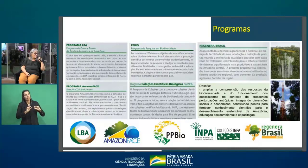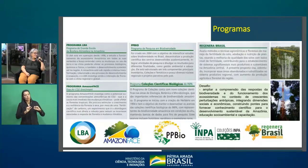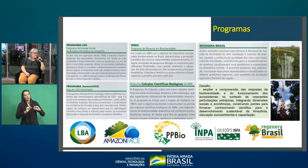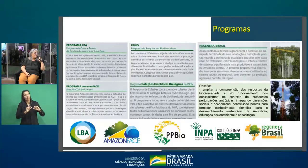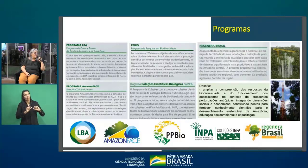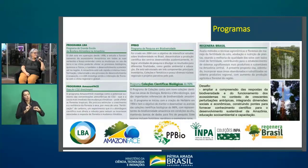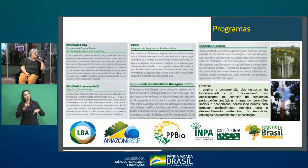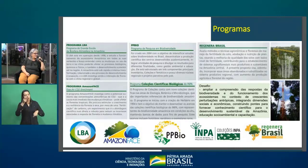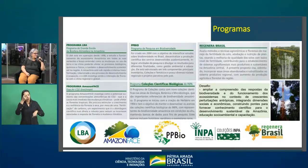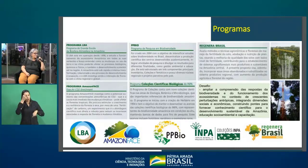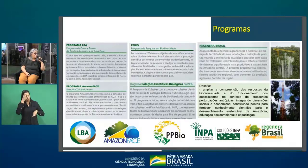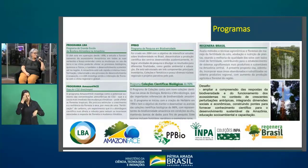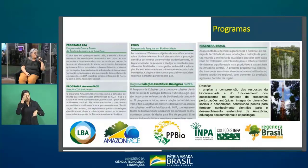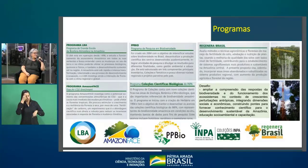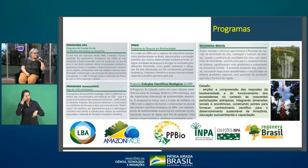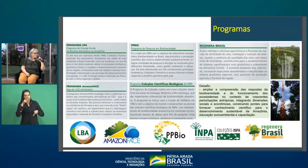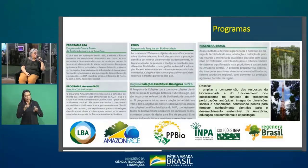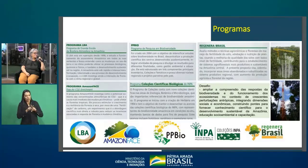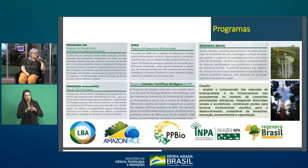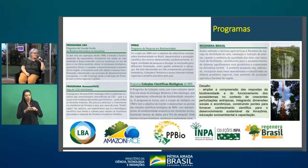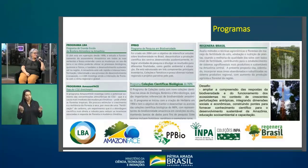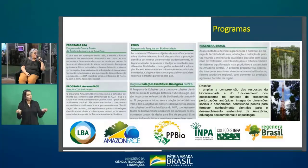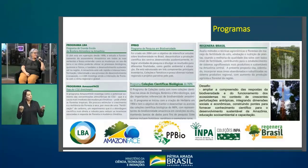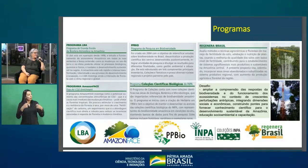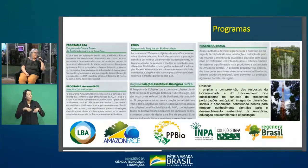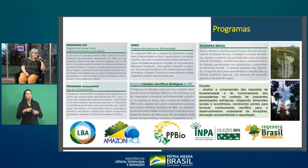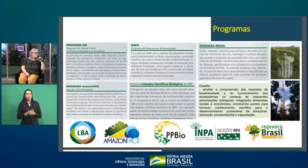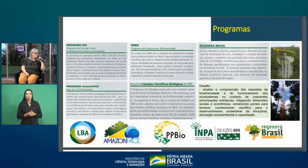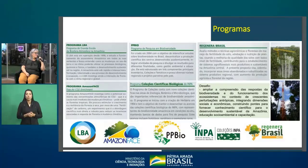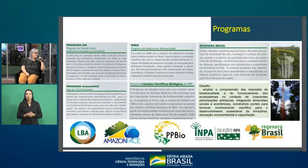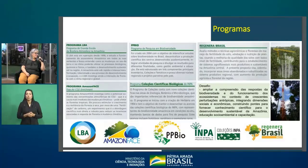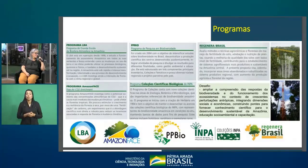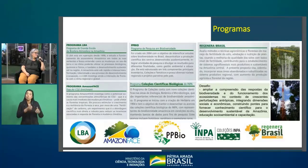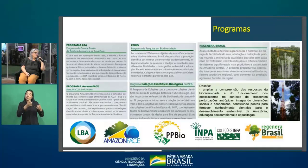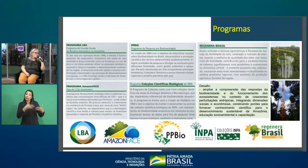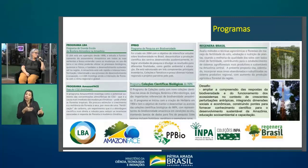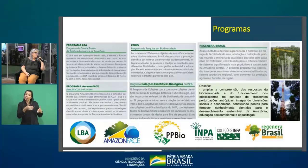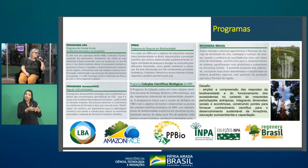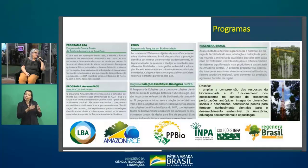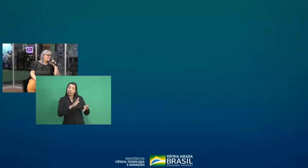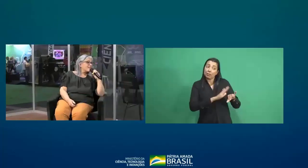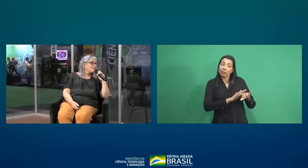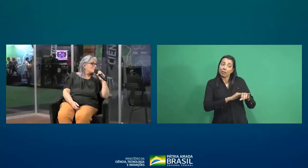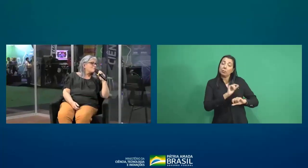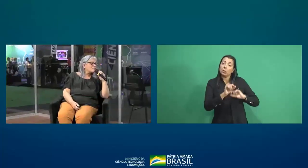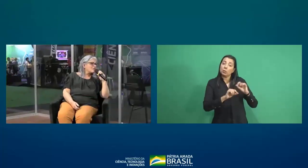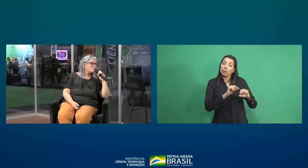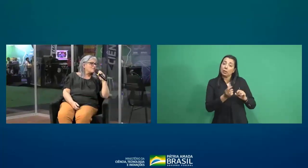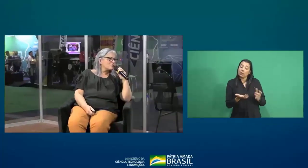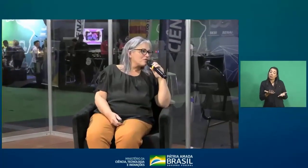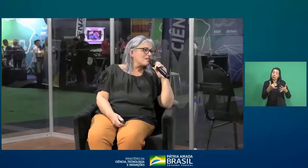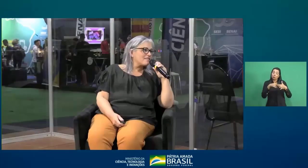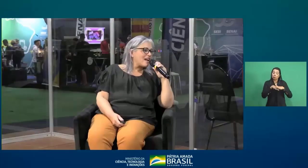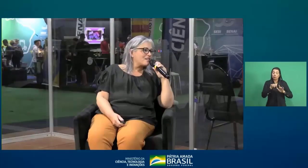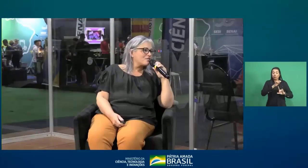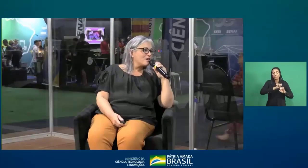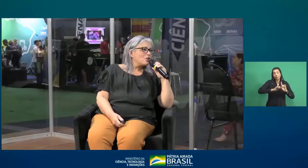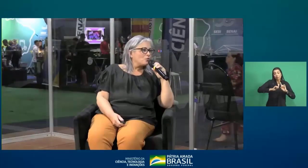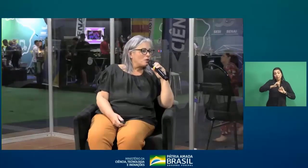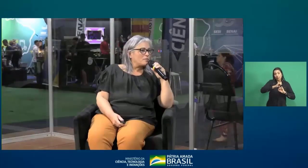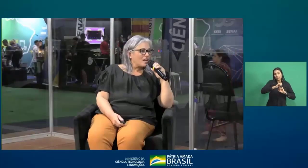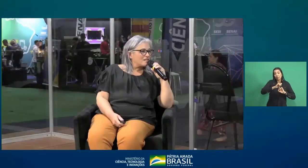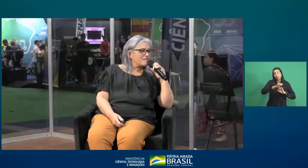consciência e essa proximidade. Eu diria que, até um certo ponto, essa inclusão da sociedade